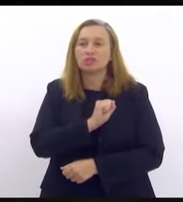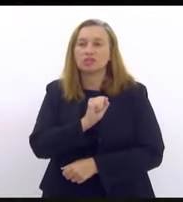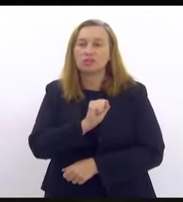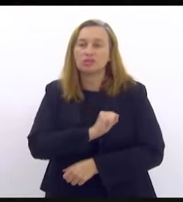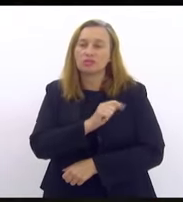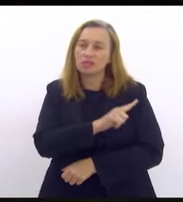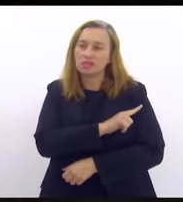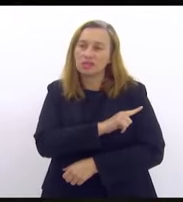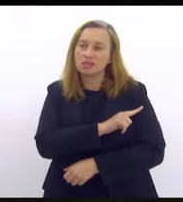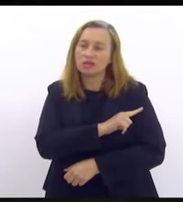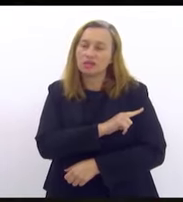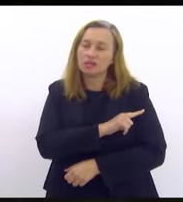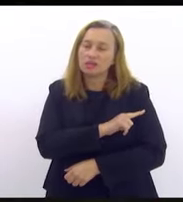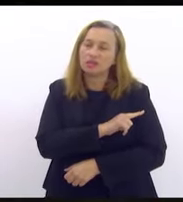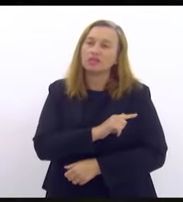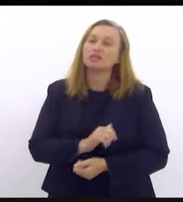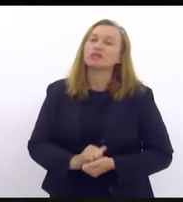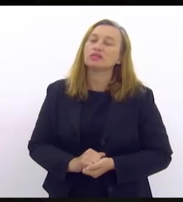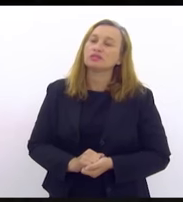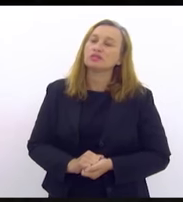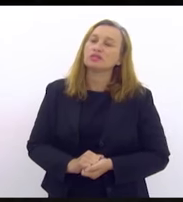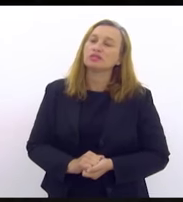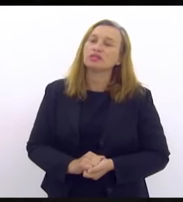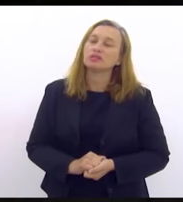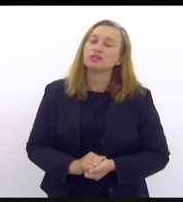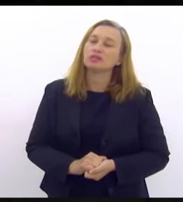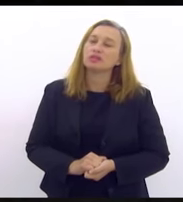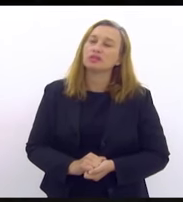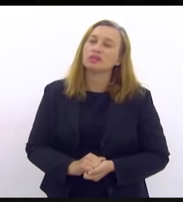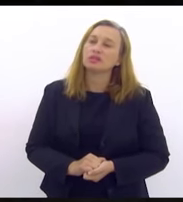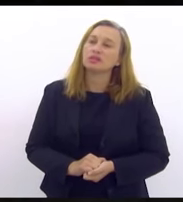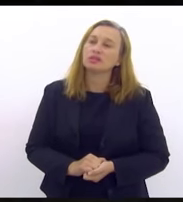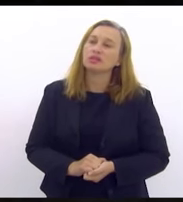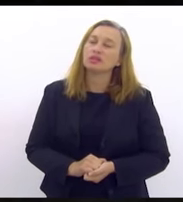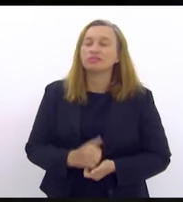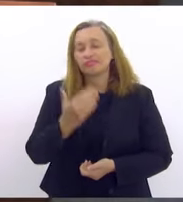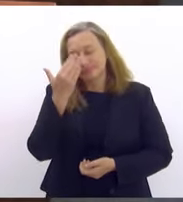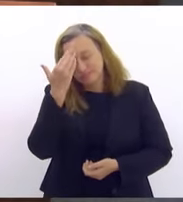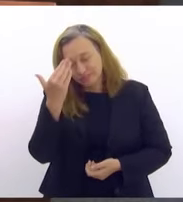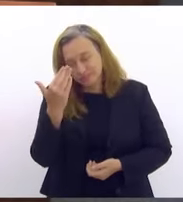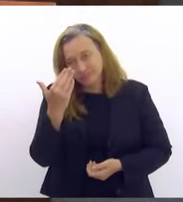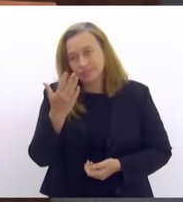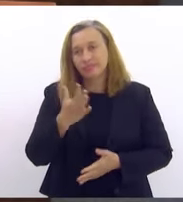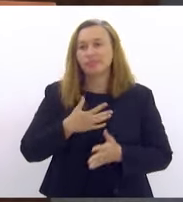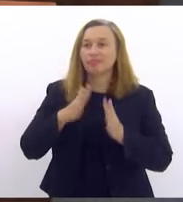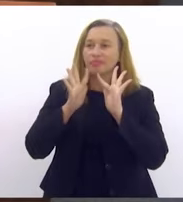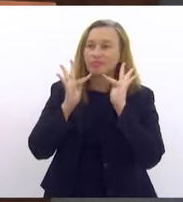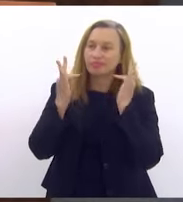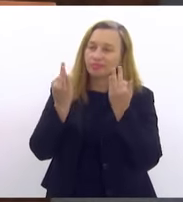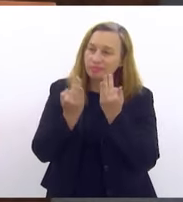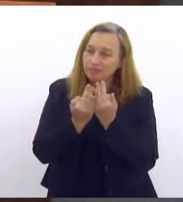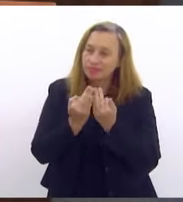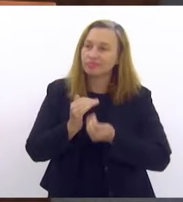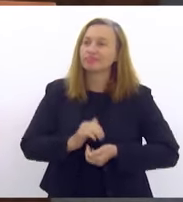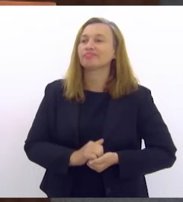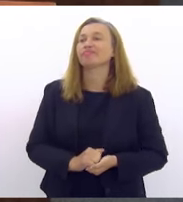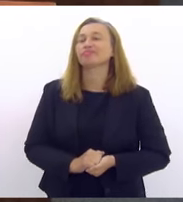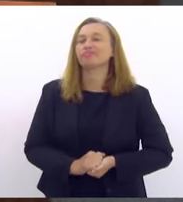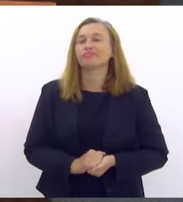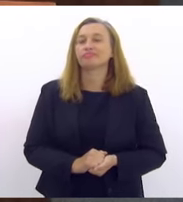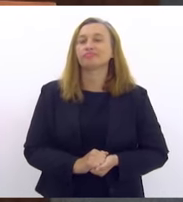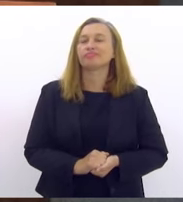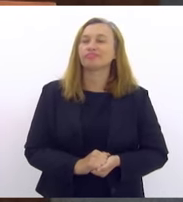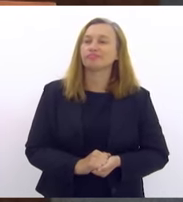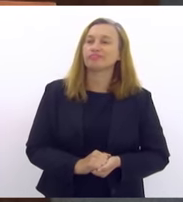da o Fábio Alexandre enfim qu e agradecer a minha família né Eh